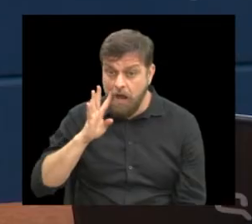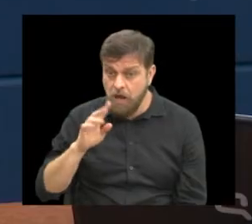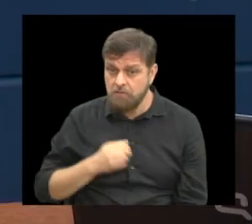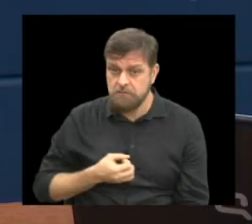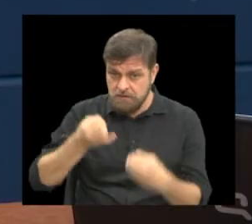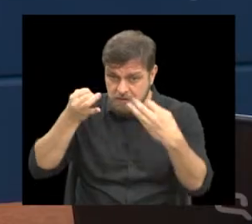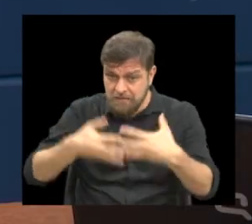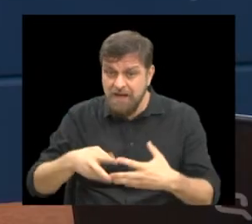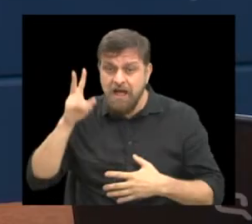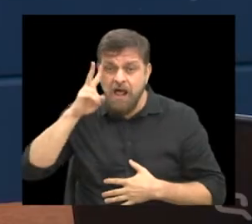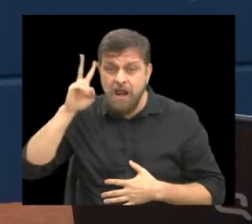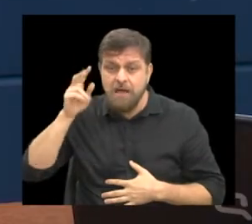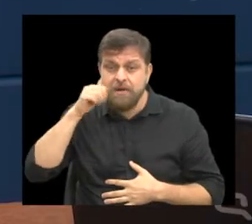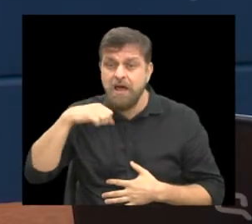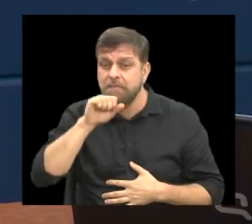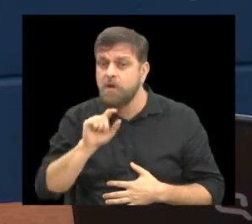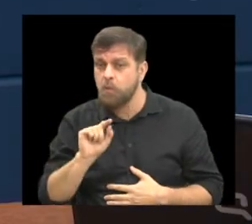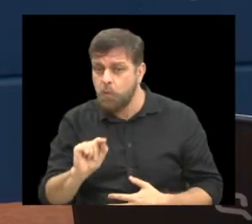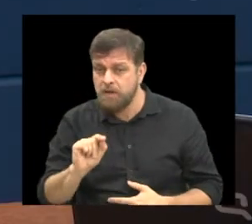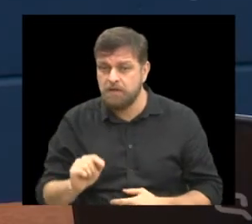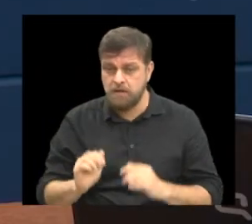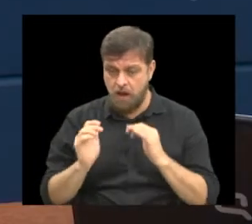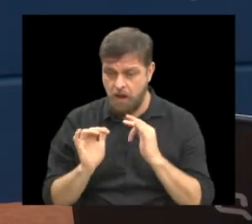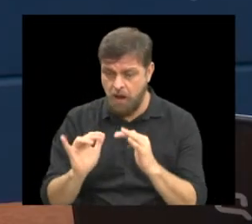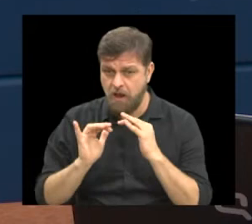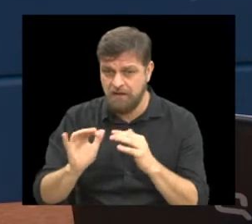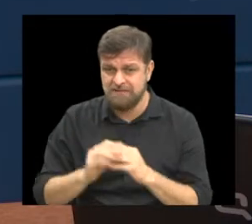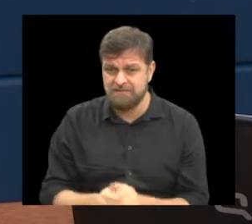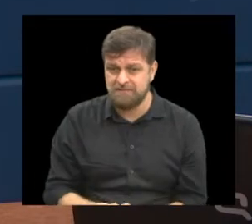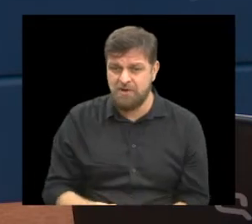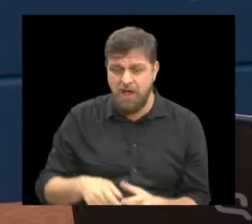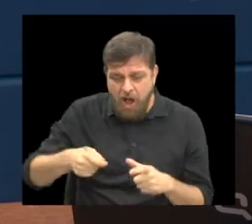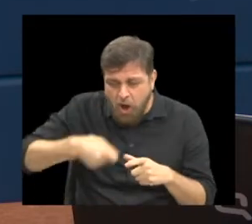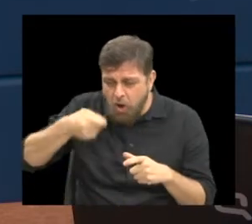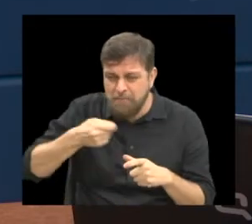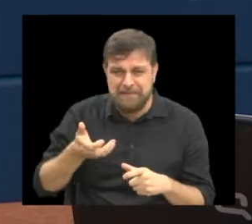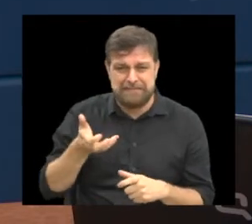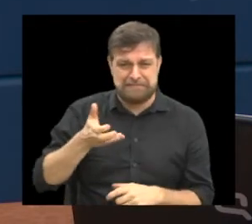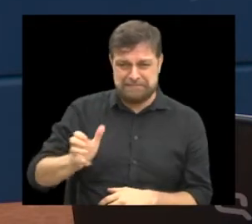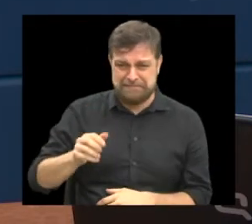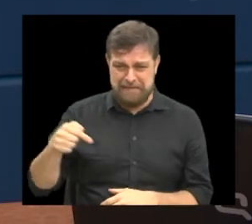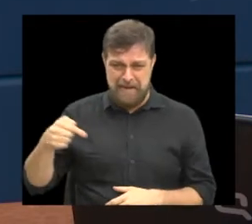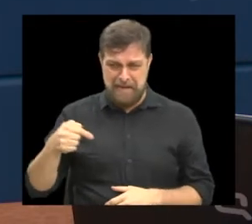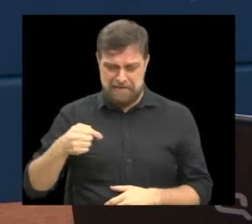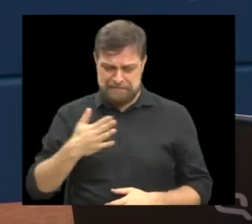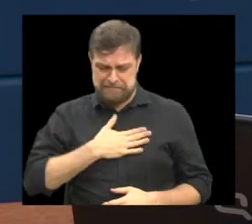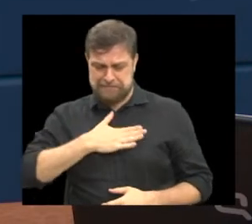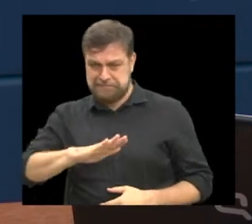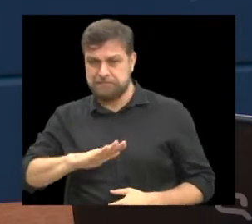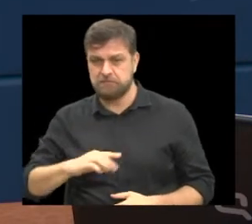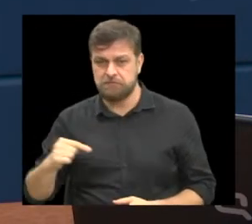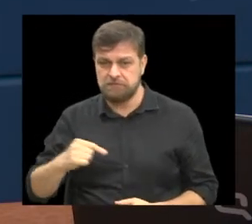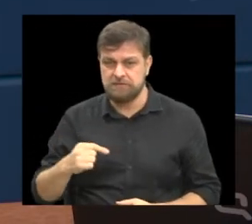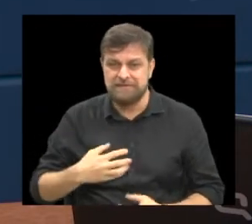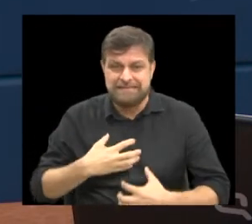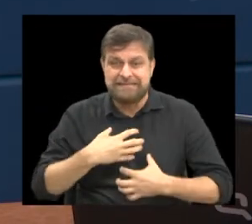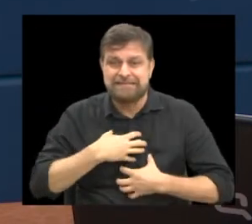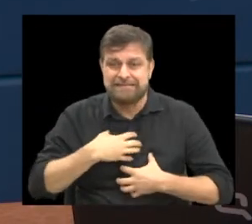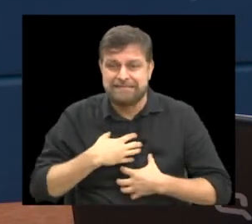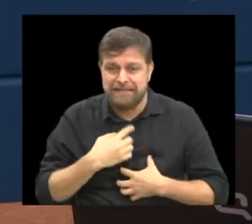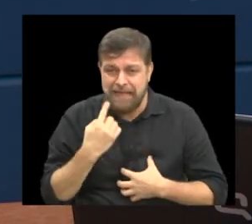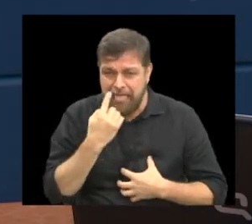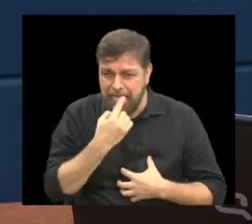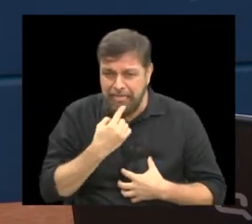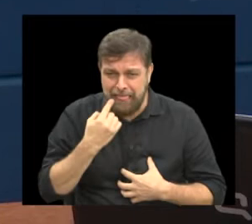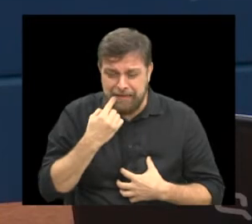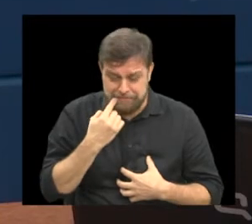gente às vezes lembrar para as mães que o autista às vezes não quer comer, não é porque ele não gosta daquela comida, porque ele tem sensibilidade àquele